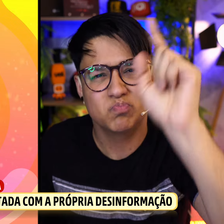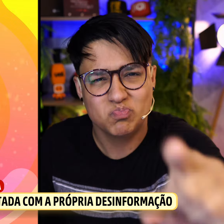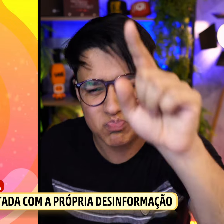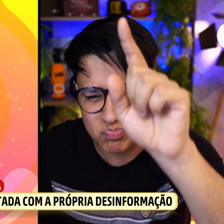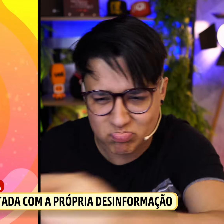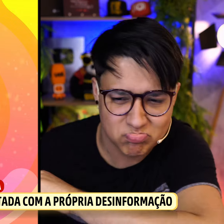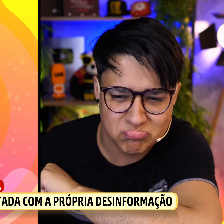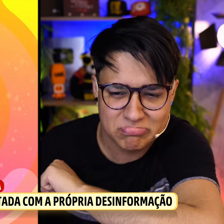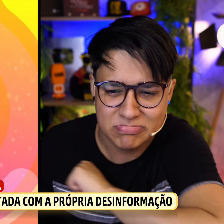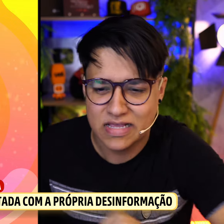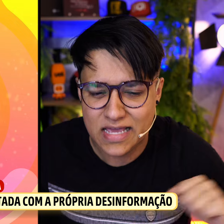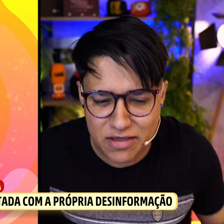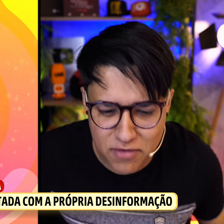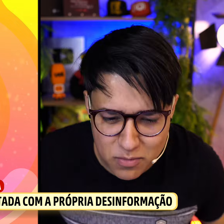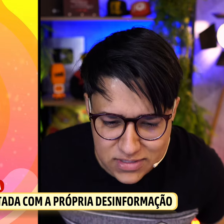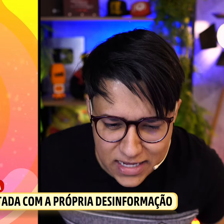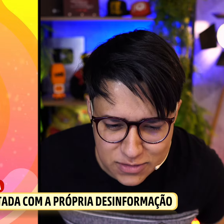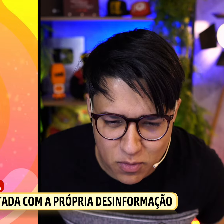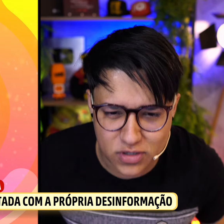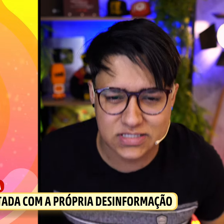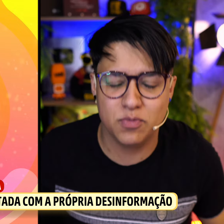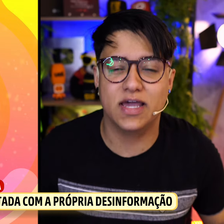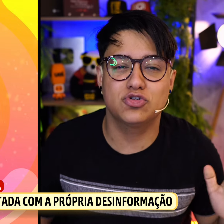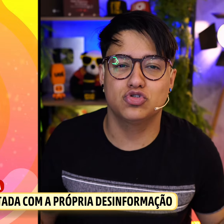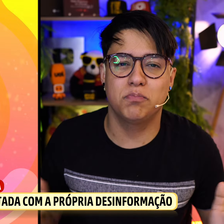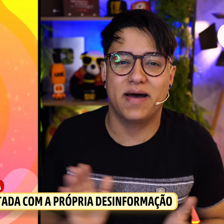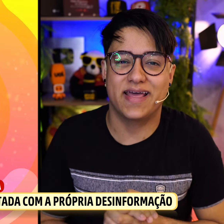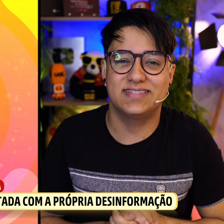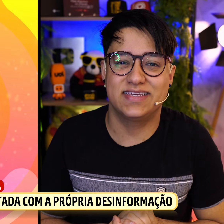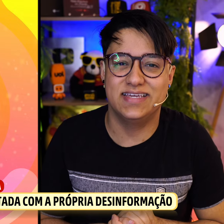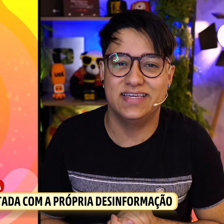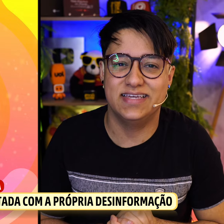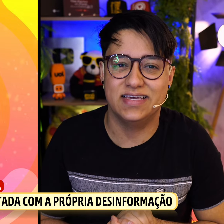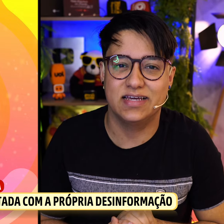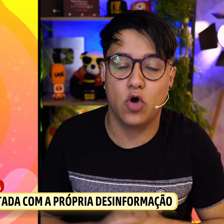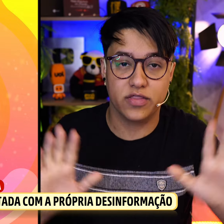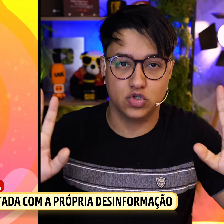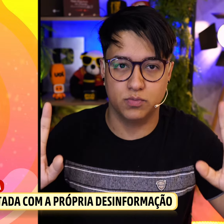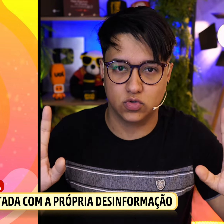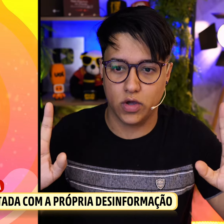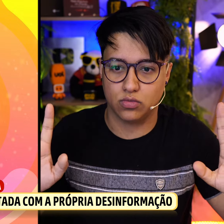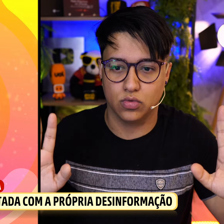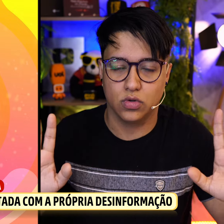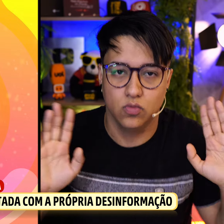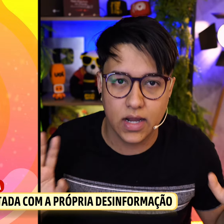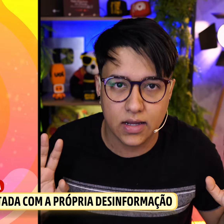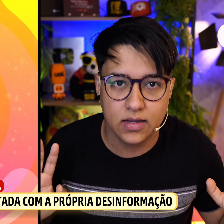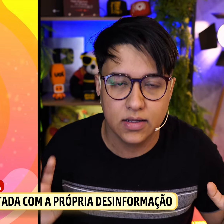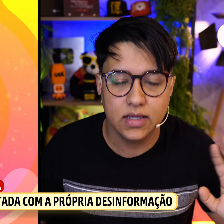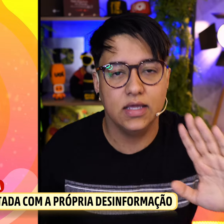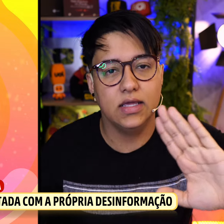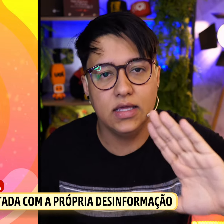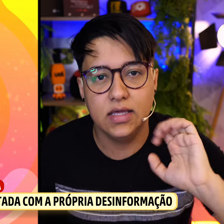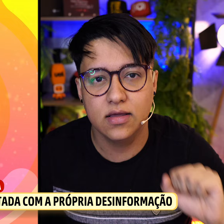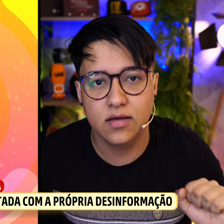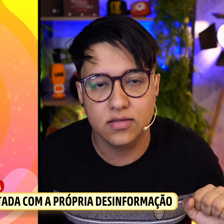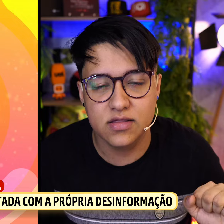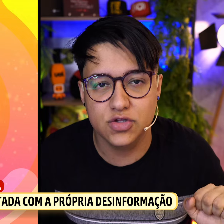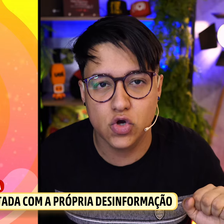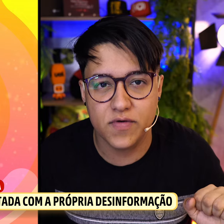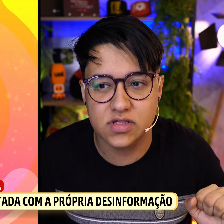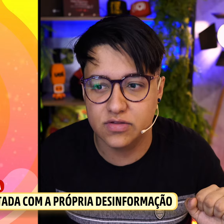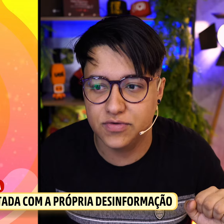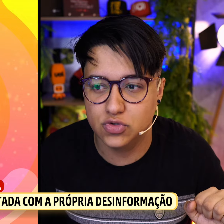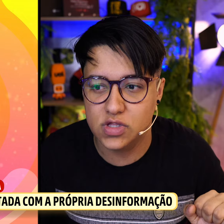de vocês e vamos à resposta porque a Jojô parece que gosta de um biscoito não é e